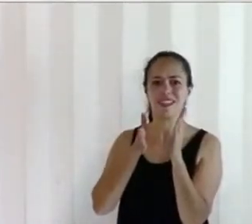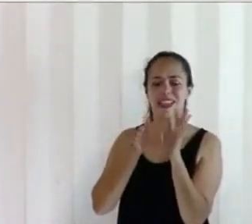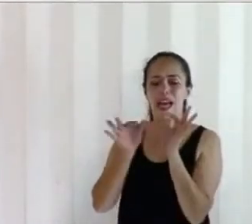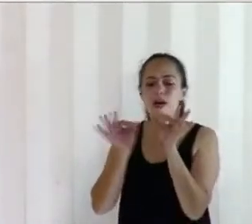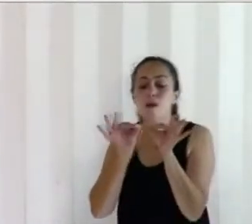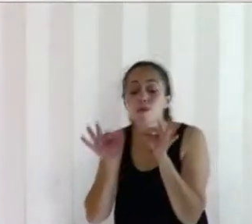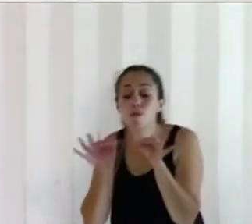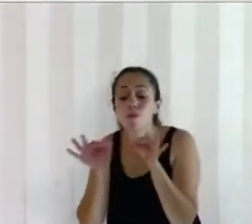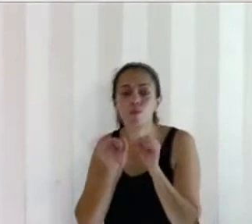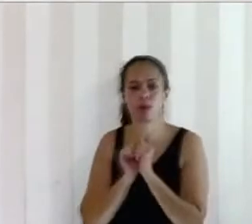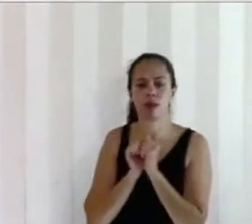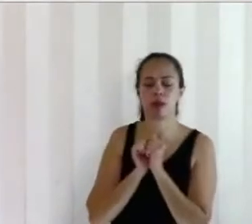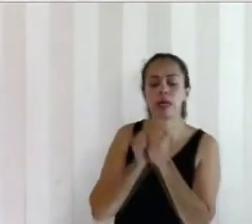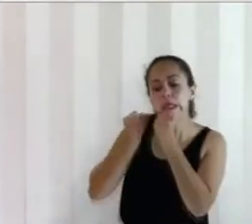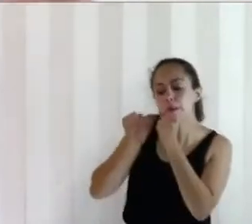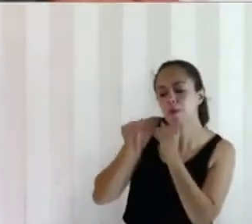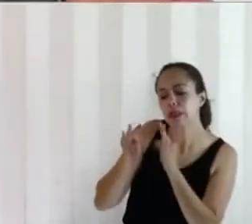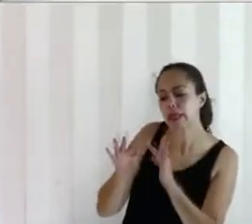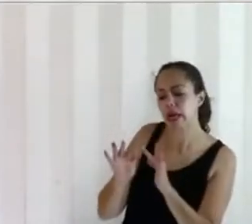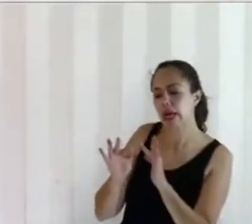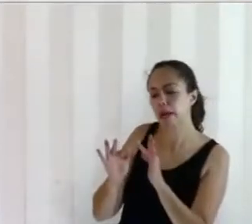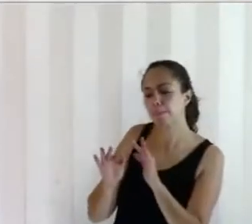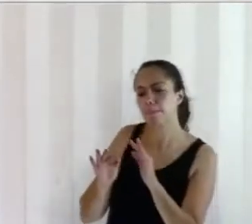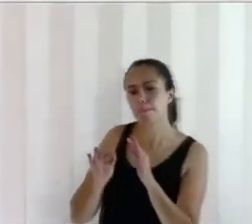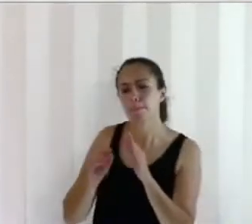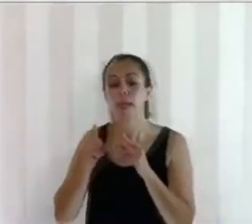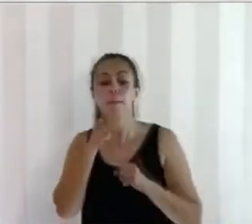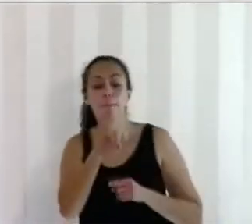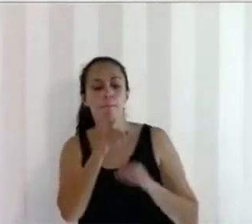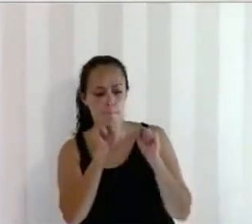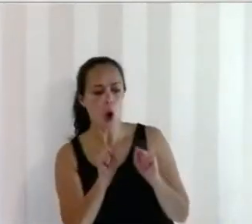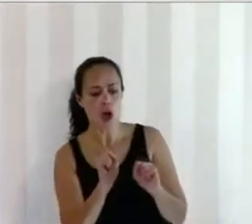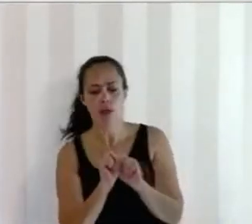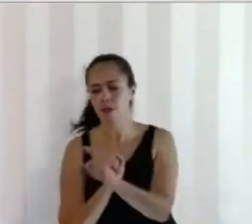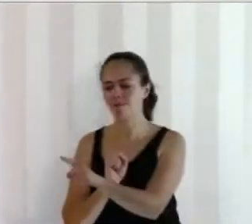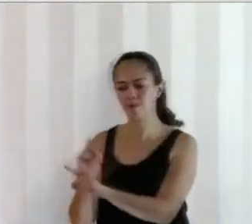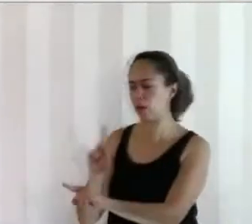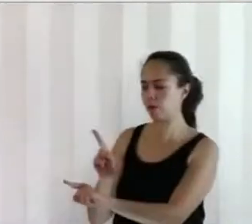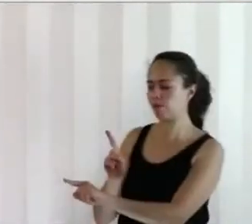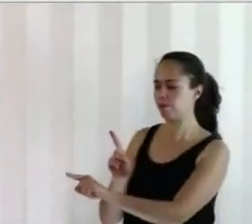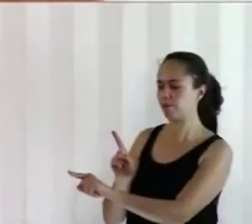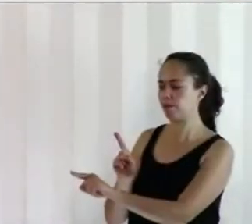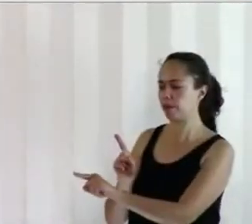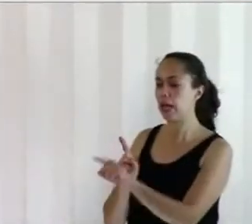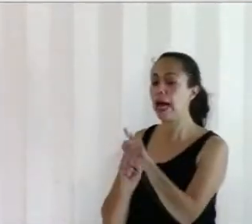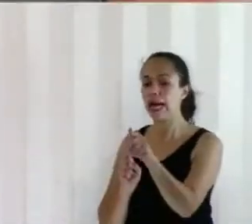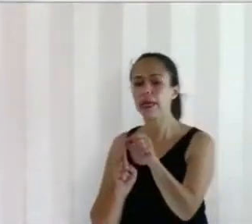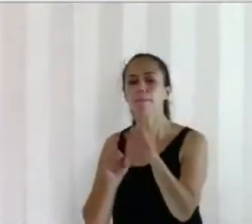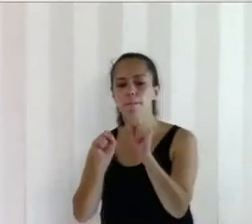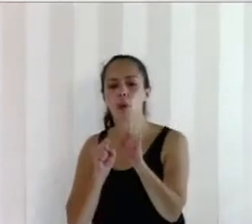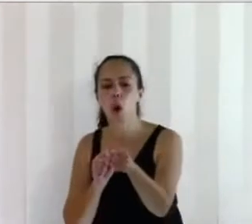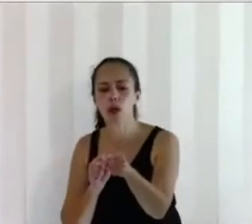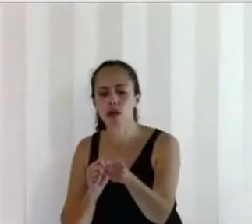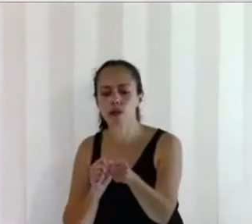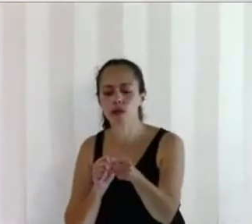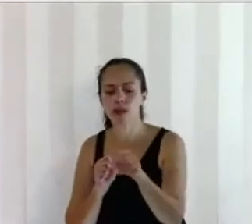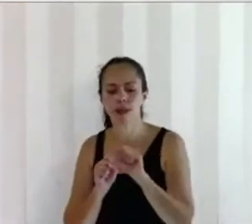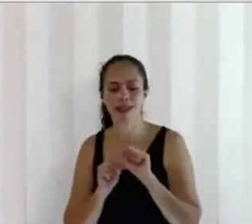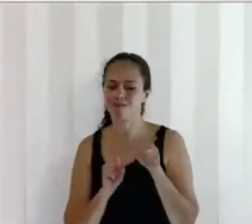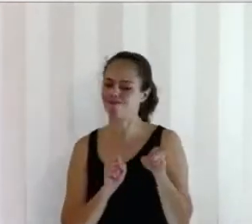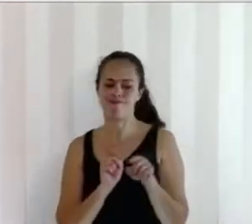formas, cheias de isso pode, isso não pode. Na nossa igreja se faz assim, na outra se faz daquele outro